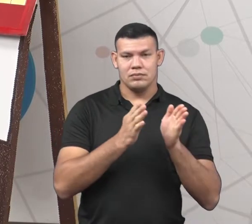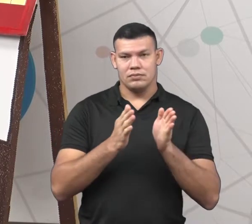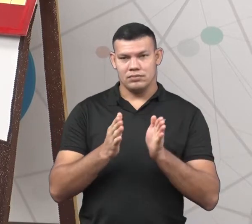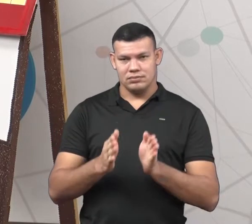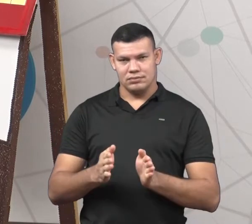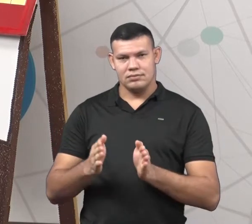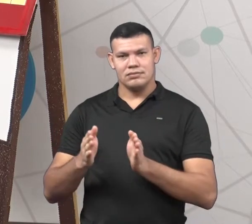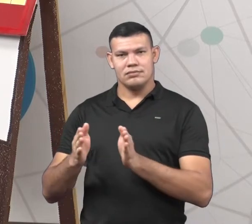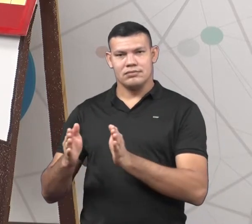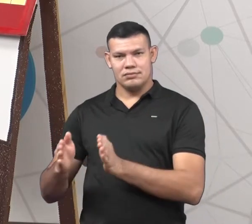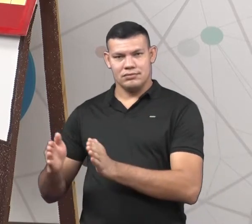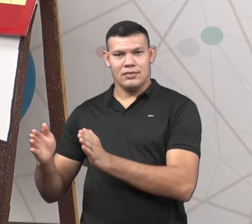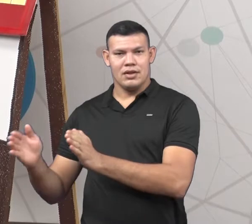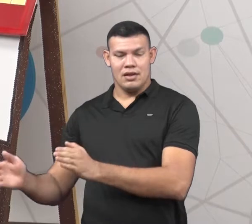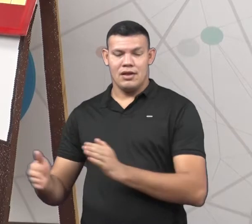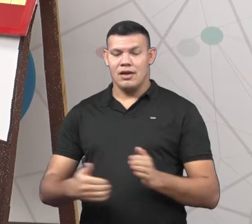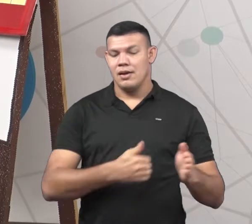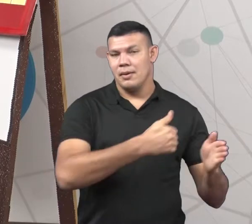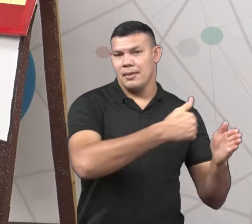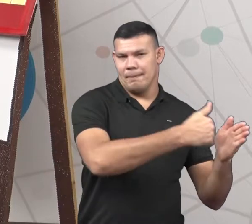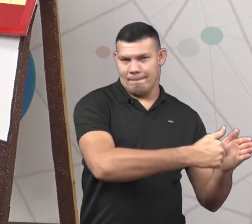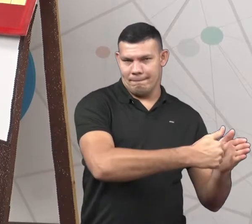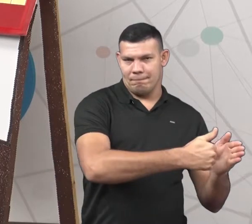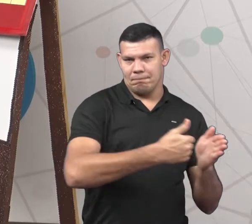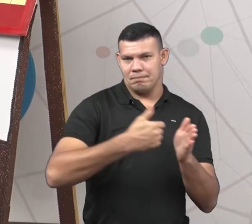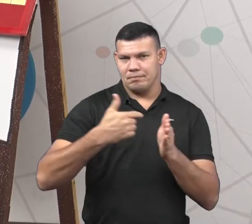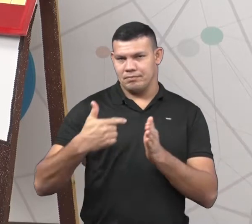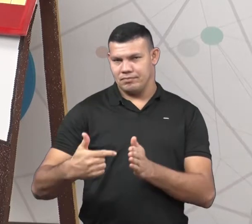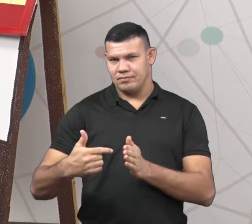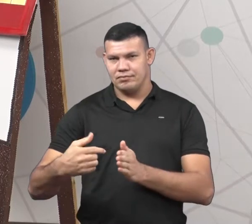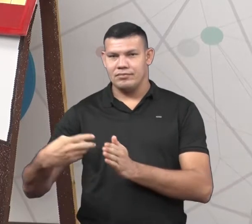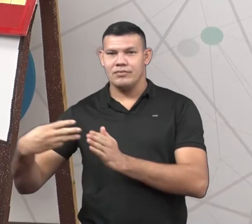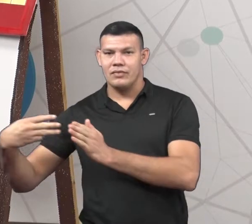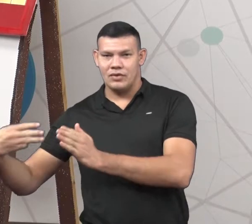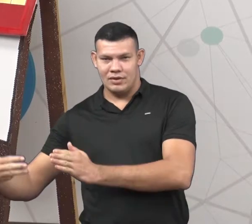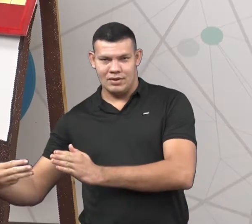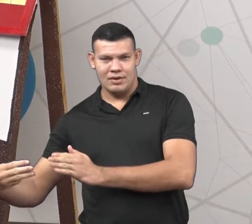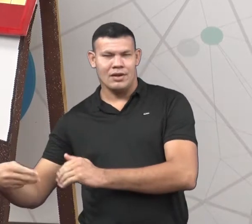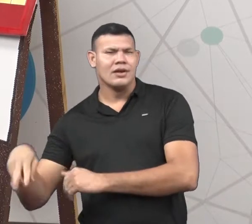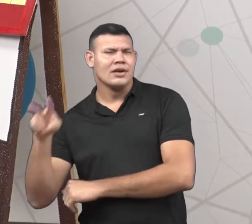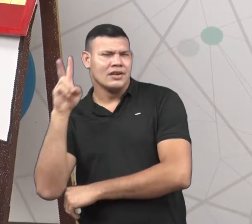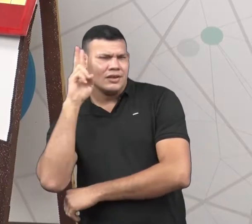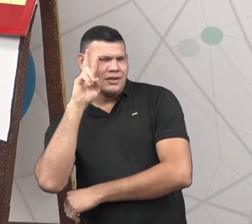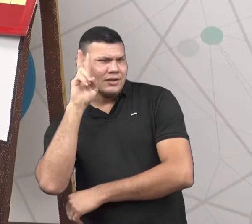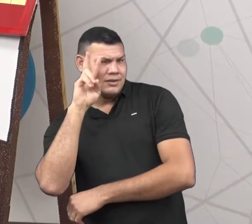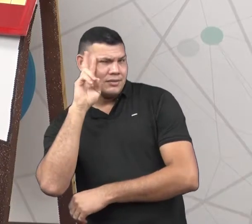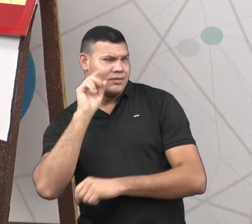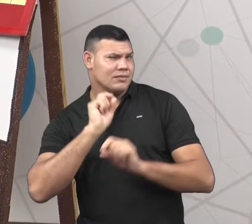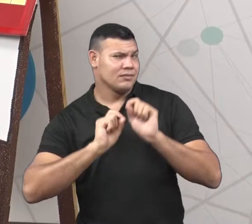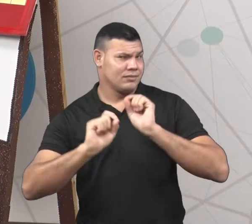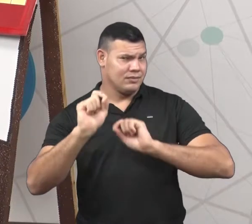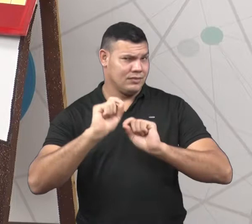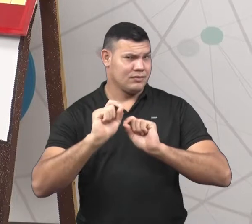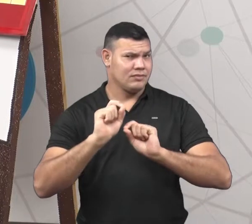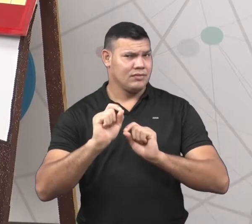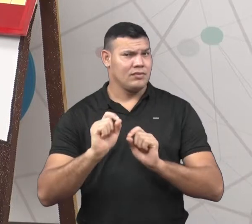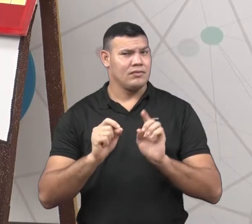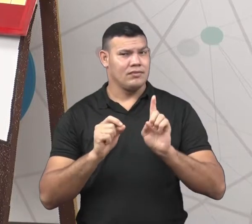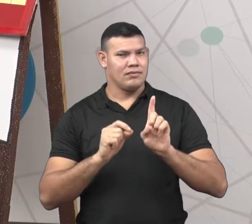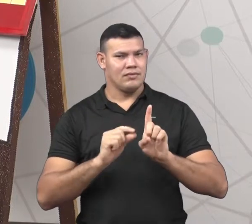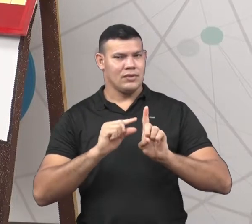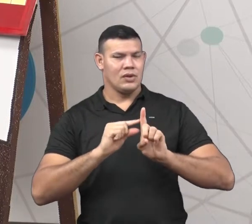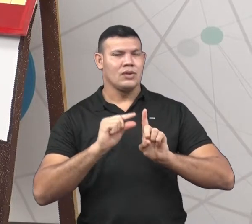aumentando. Primeira, segunda, terceira. Lembrando também que nós temos unidades, dezenas